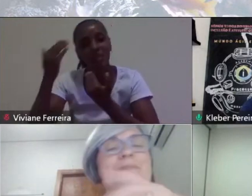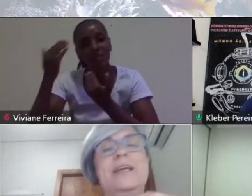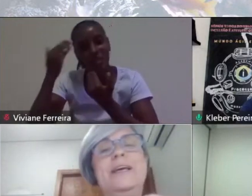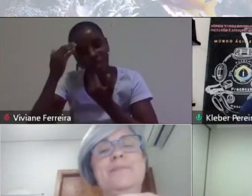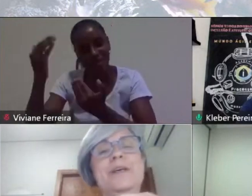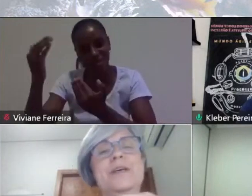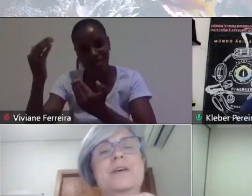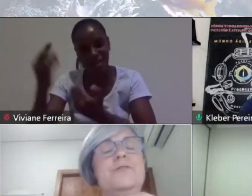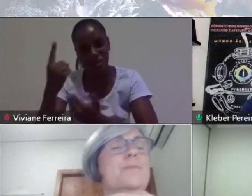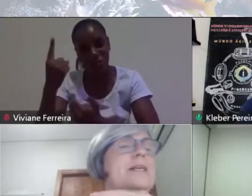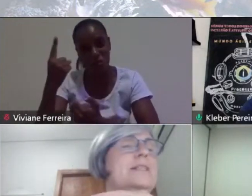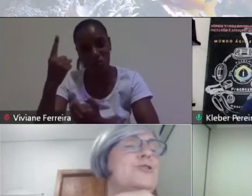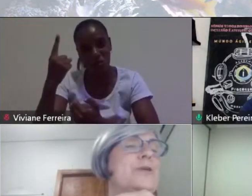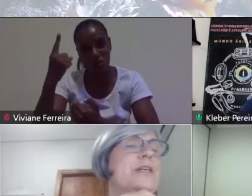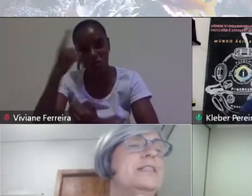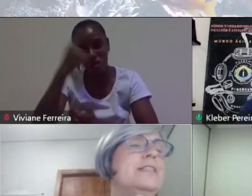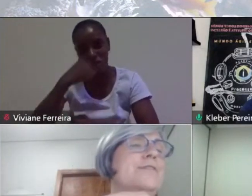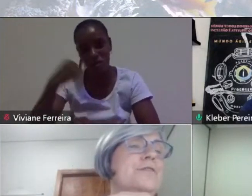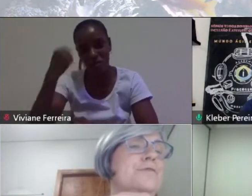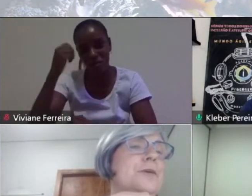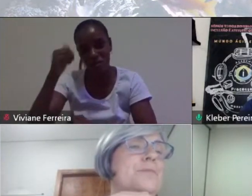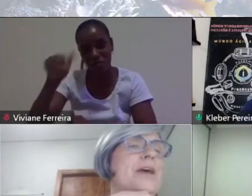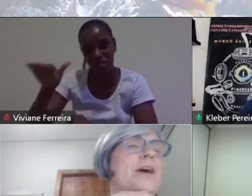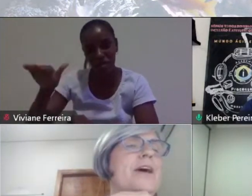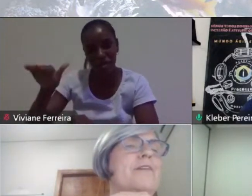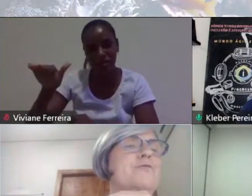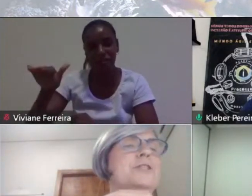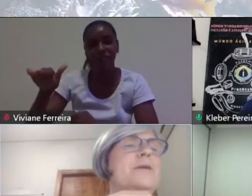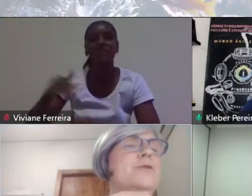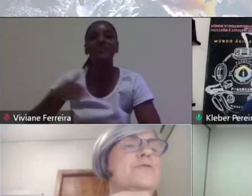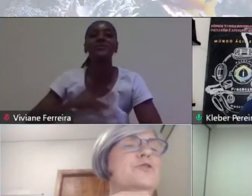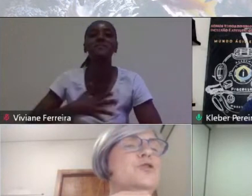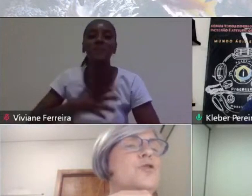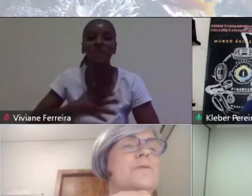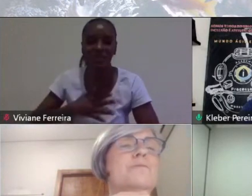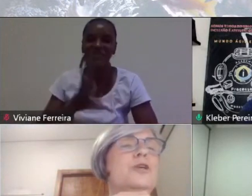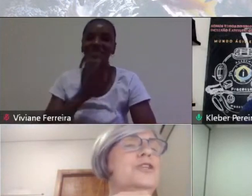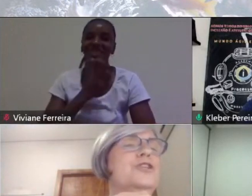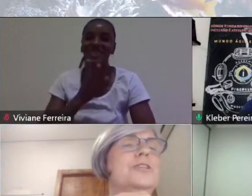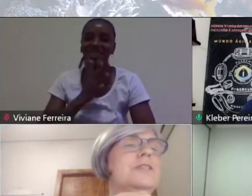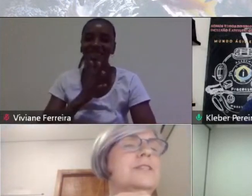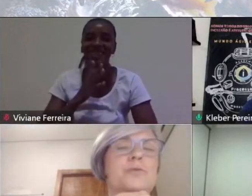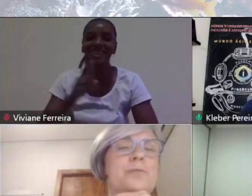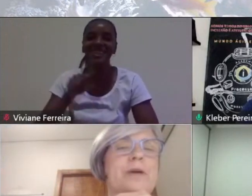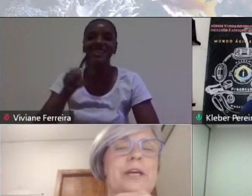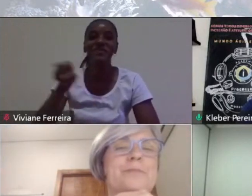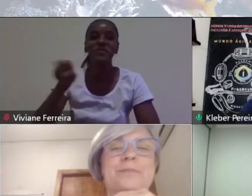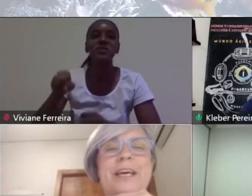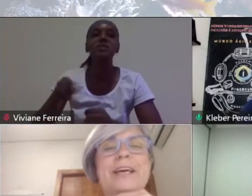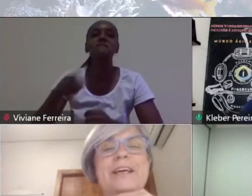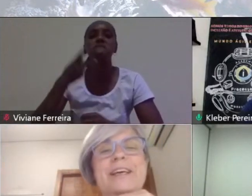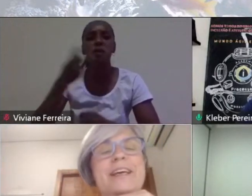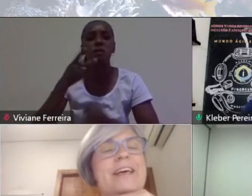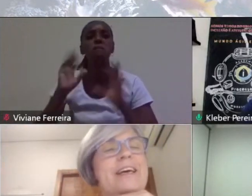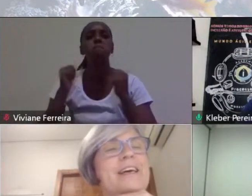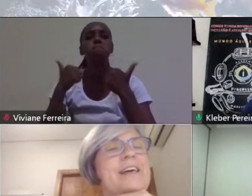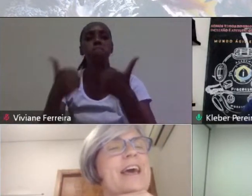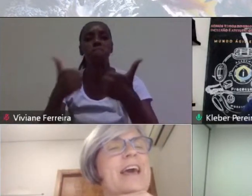e meia, né? Foi um prazer te conhecer, Vivi. Você improvisou muitíssimo bem,